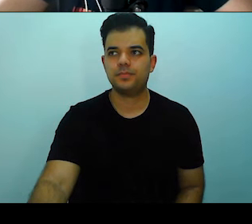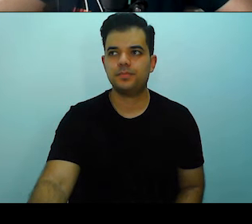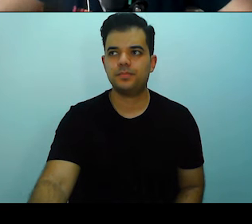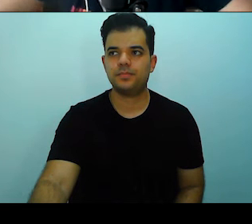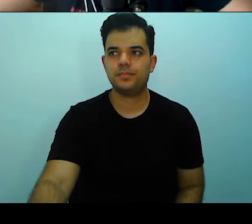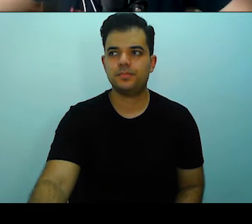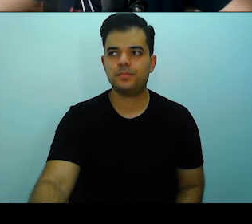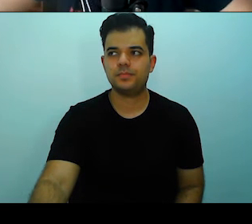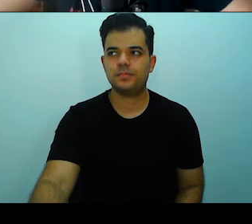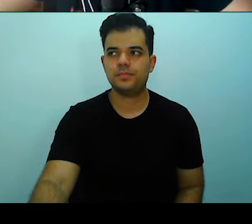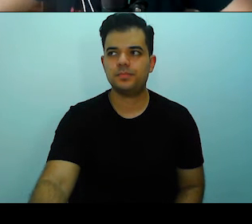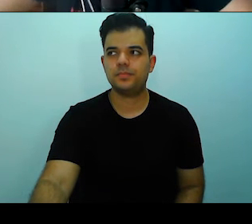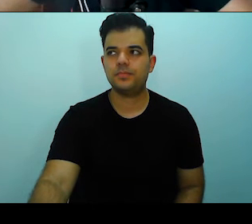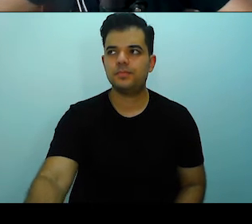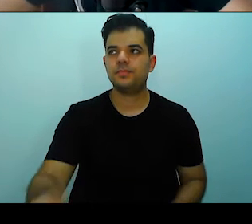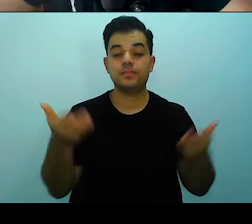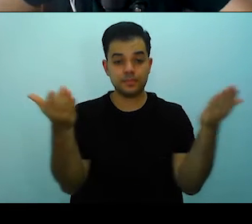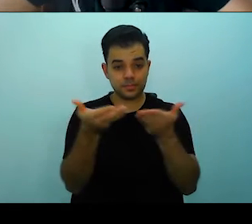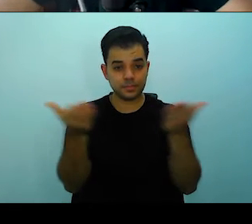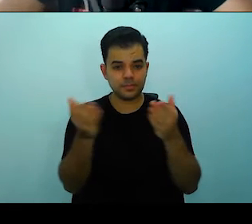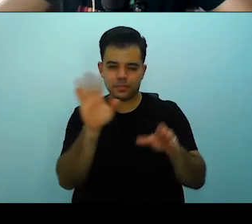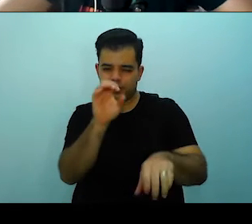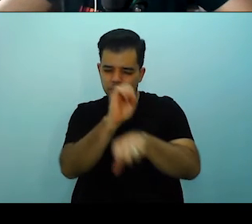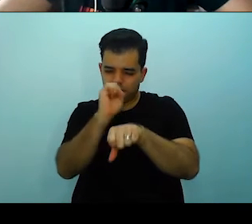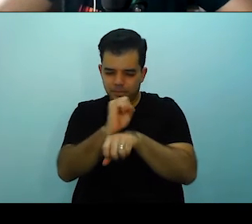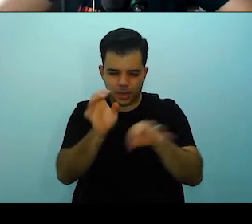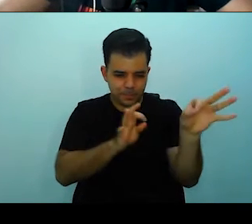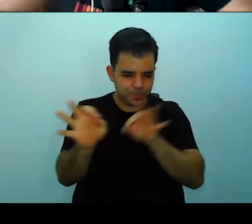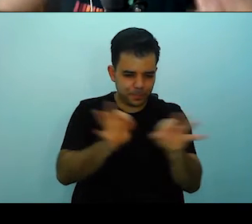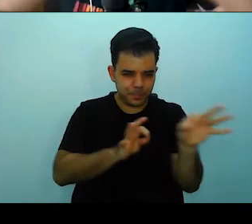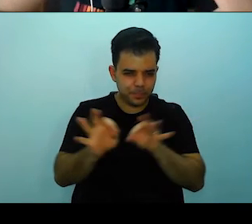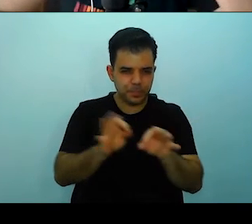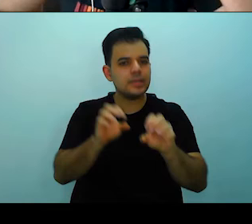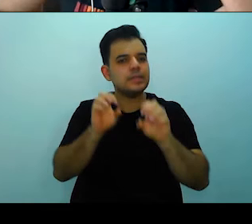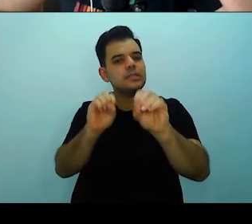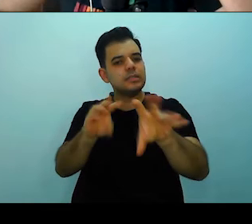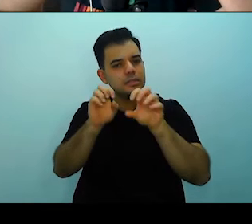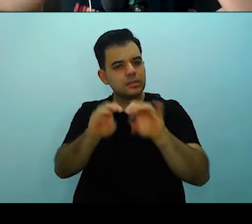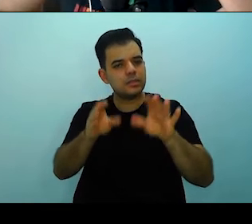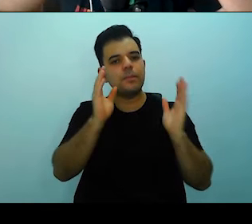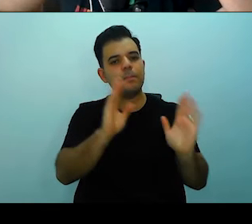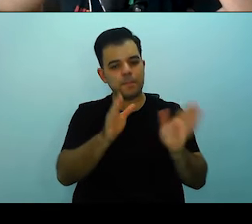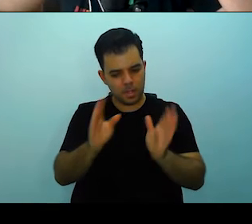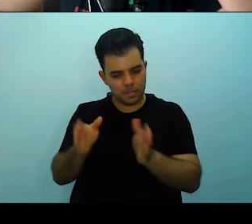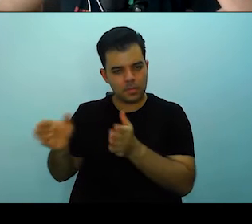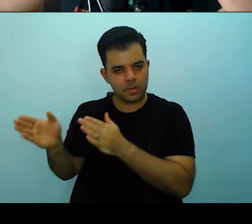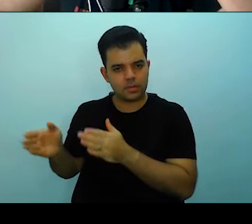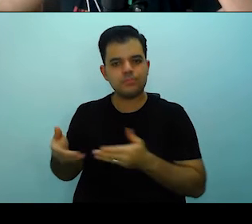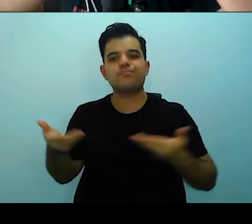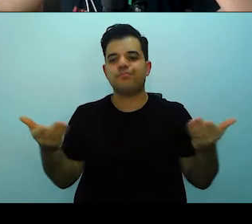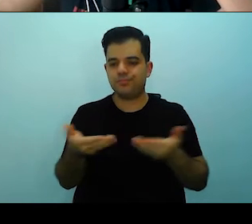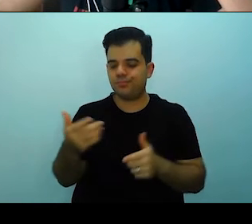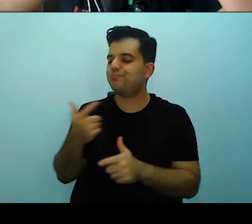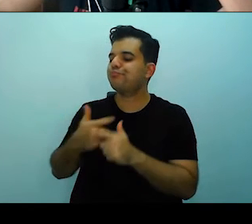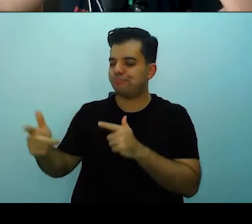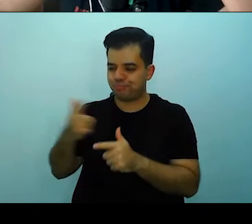deixa eu só me situar aqui, produção. Vamos falar de didática, né? Tem um probleminha na didática das pessoas que